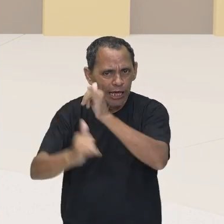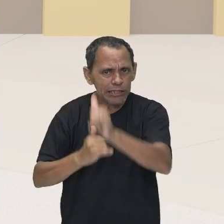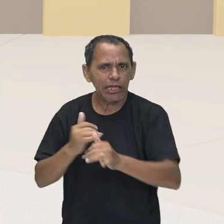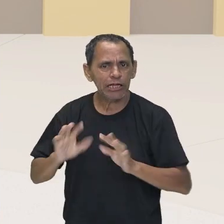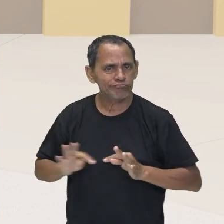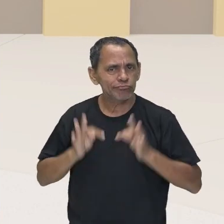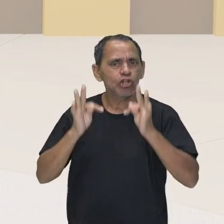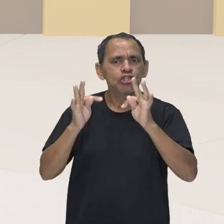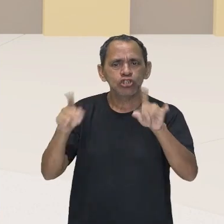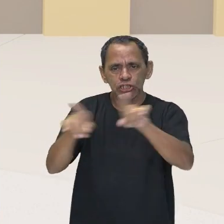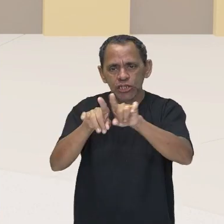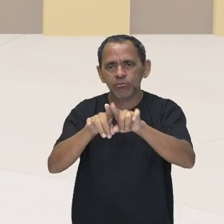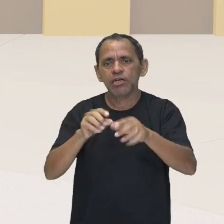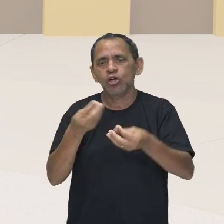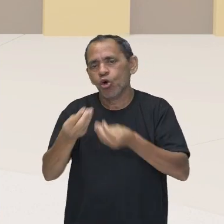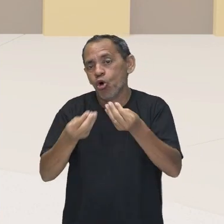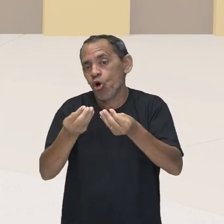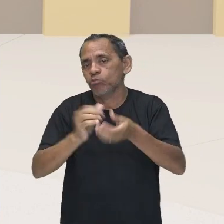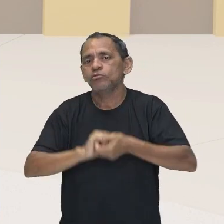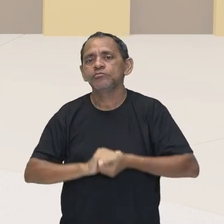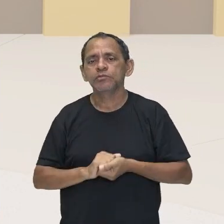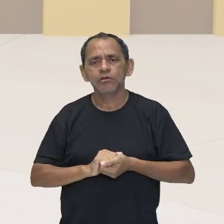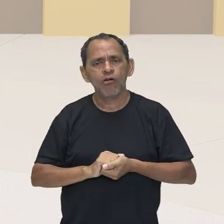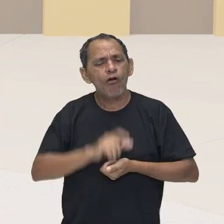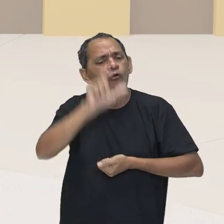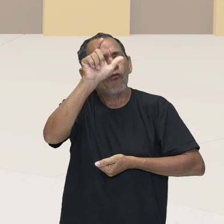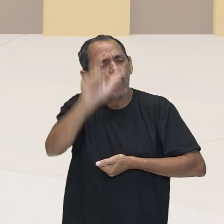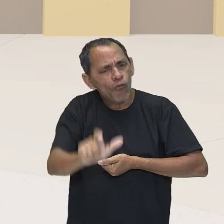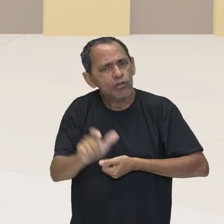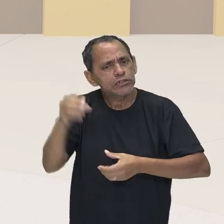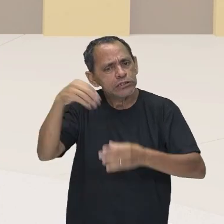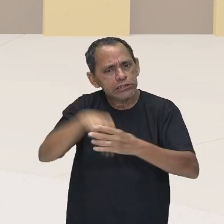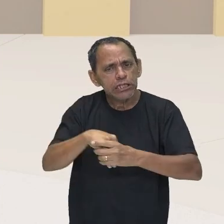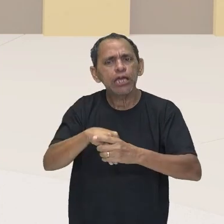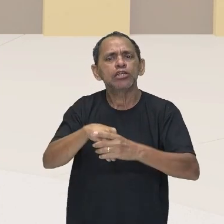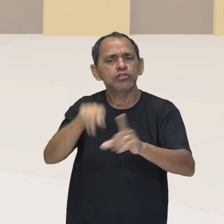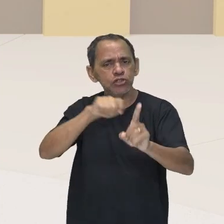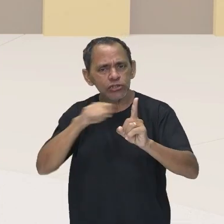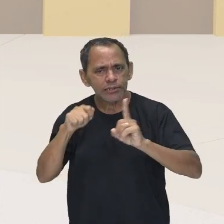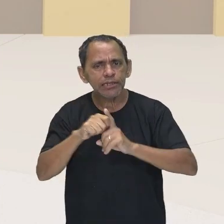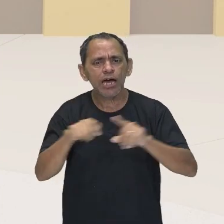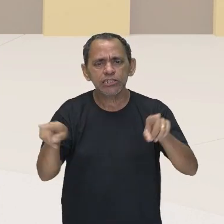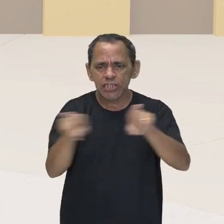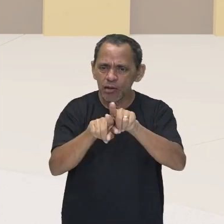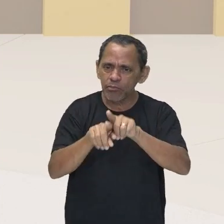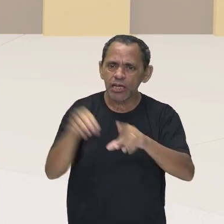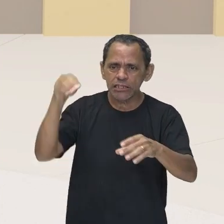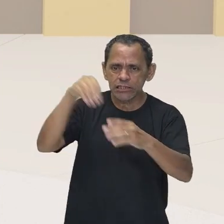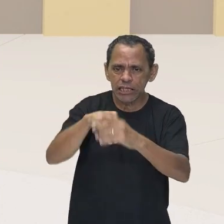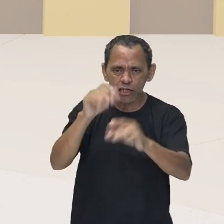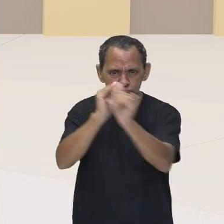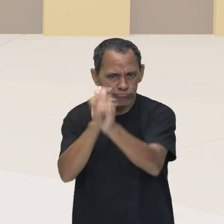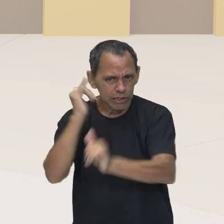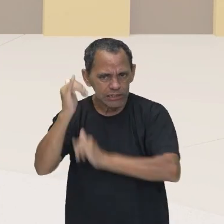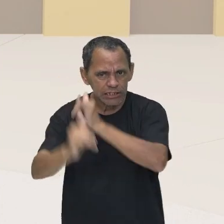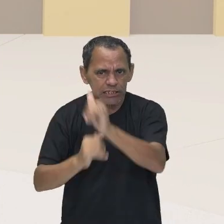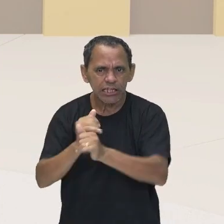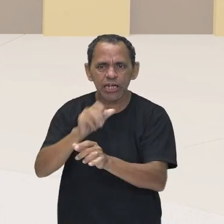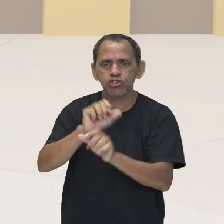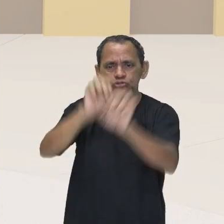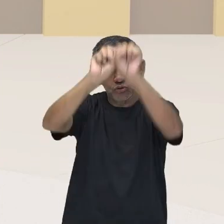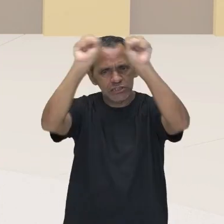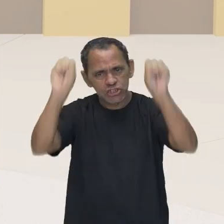era tecnológica. Vocês estão inseridos, vocês têm voz, vocês são protagonistas desse meio